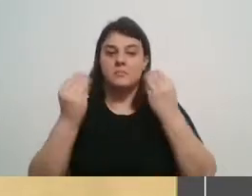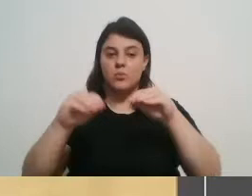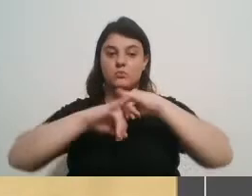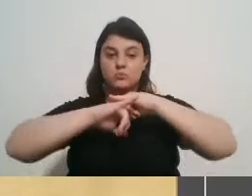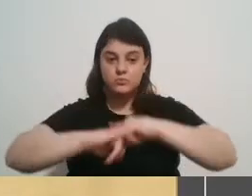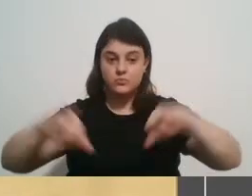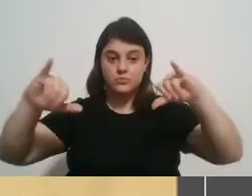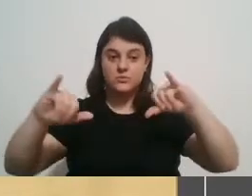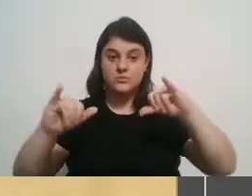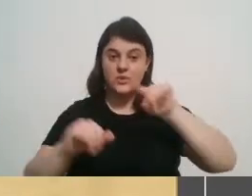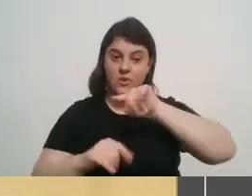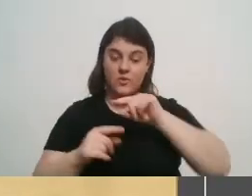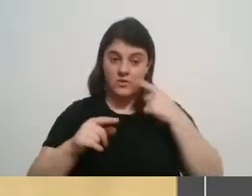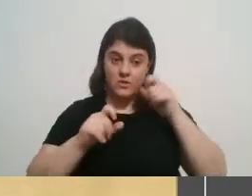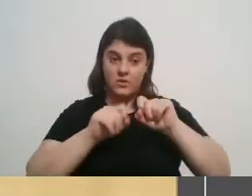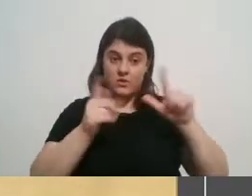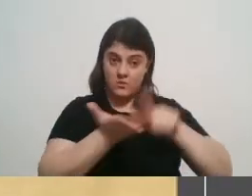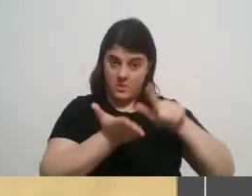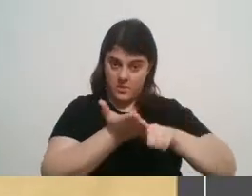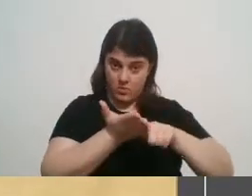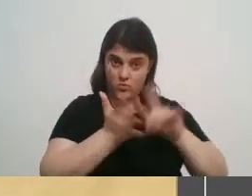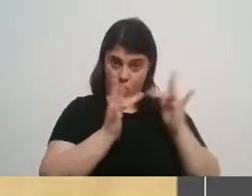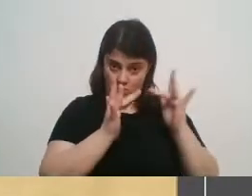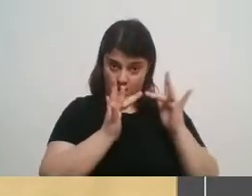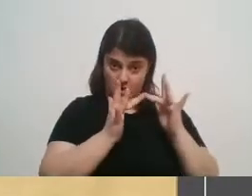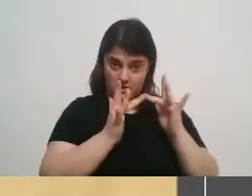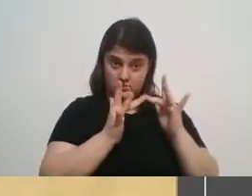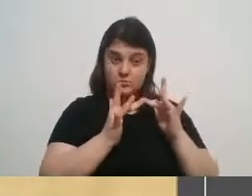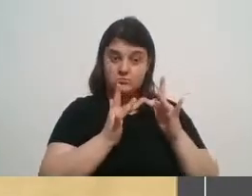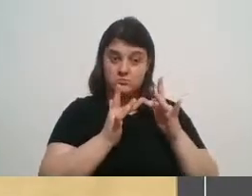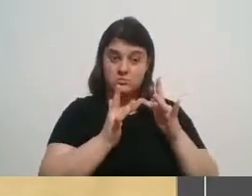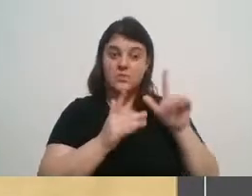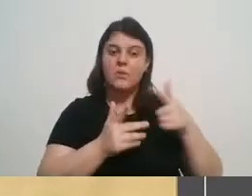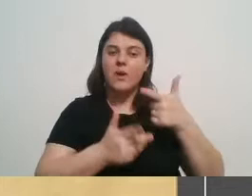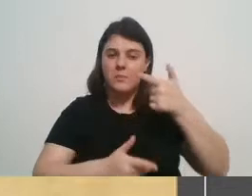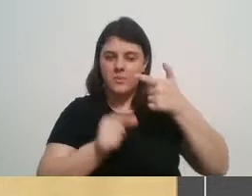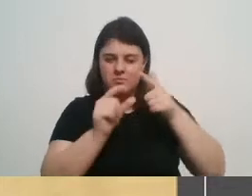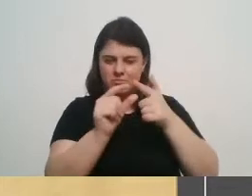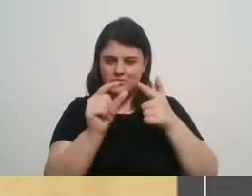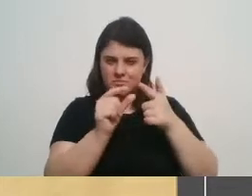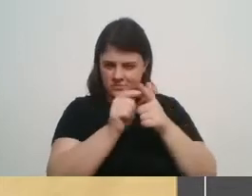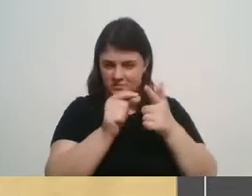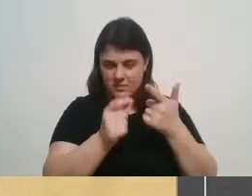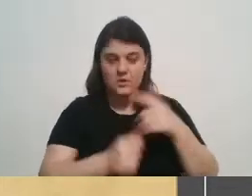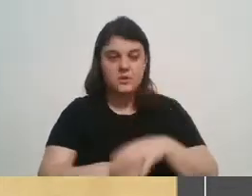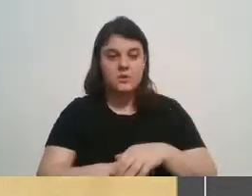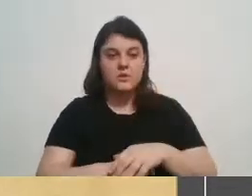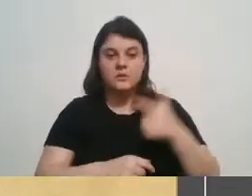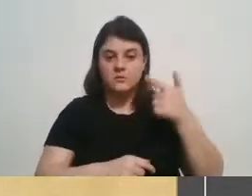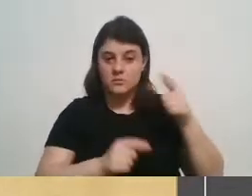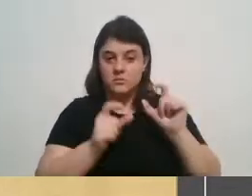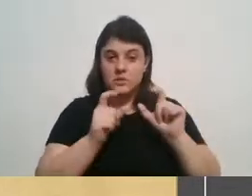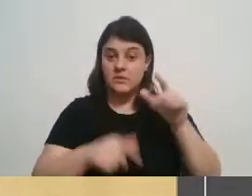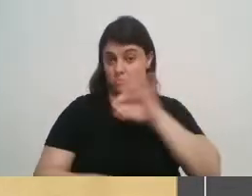tenho à esquerda a folha de contato, são alguns projéteis em cima de uma mesa, balas de revólver, né, de uma cobertura